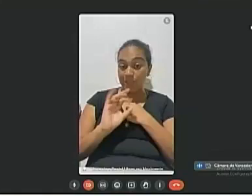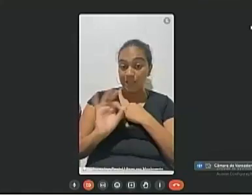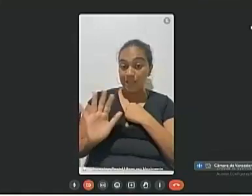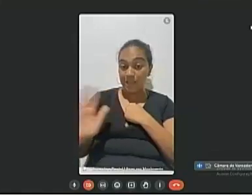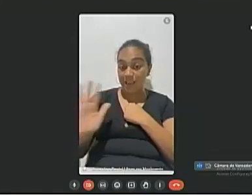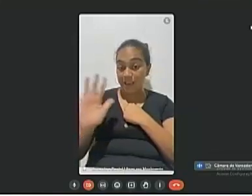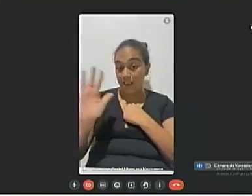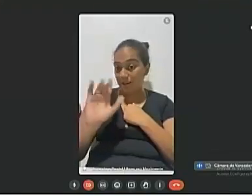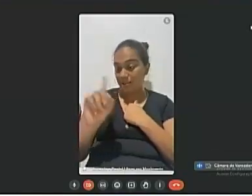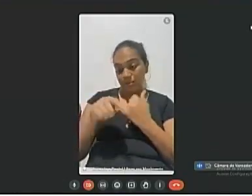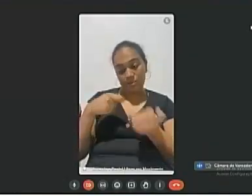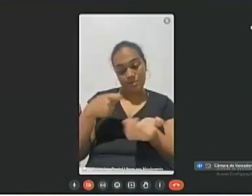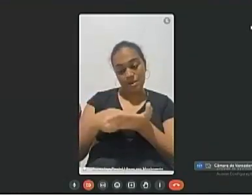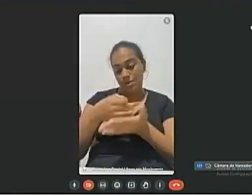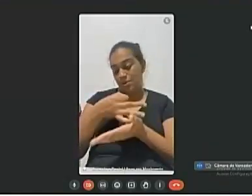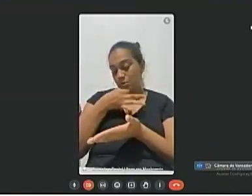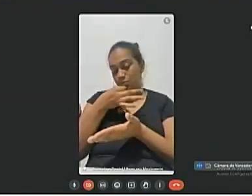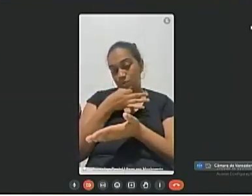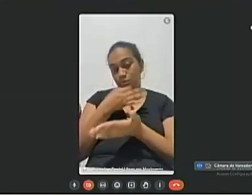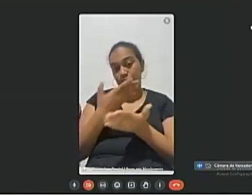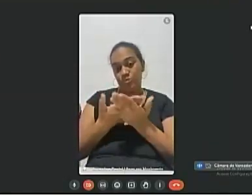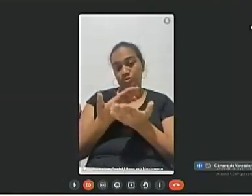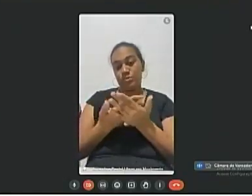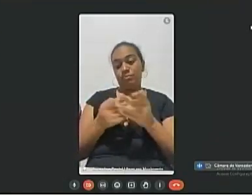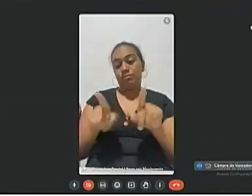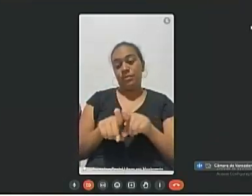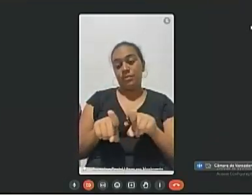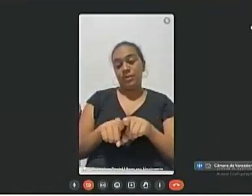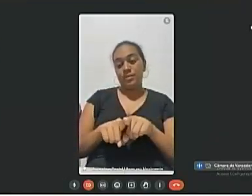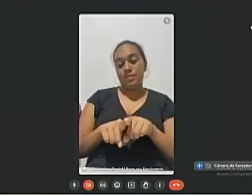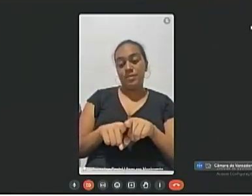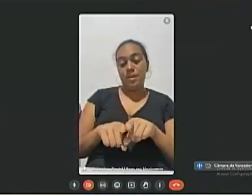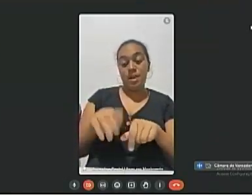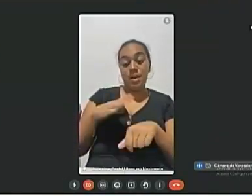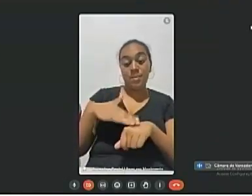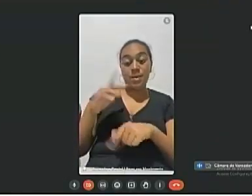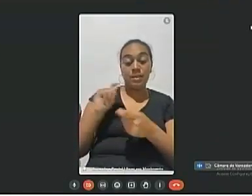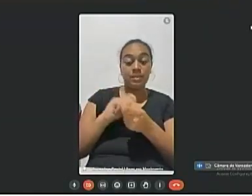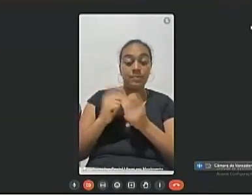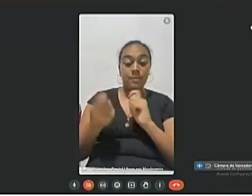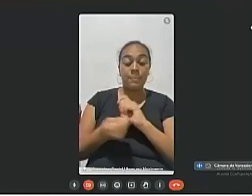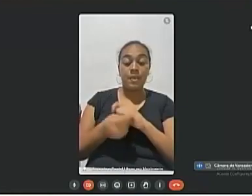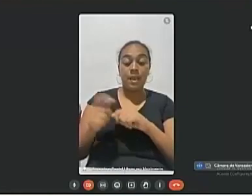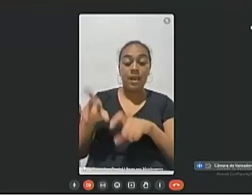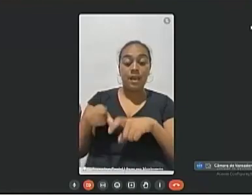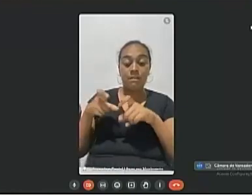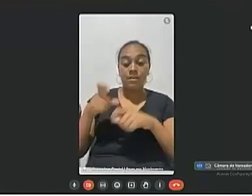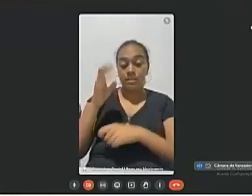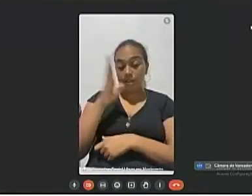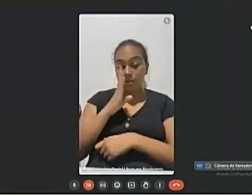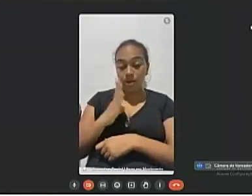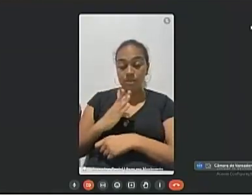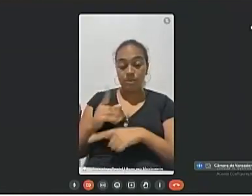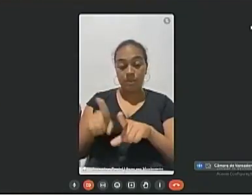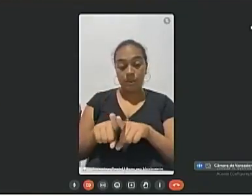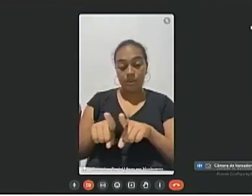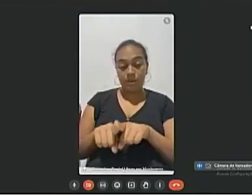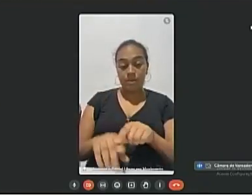não se pagam. Essa é a conclusão desse estudo aqui. Então, as mais promissoras são Fazenda Brasil e os alargamentos que eu citei.